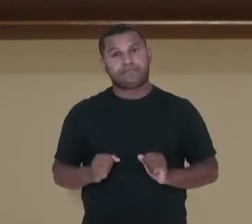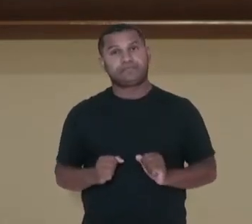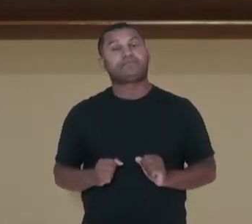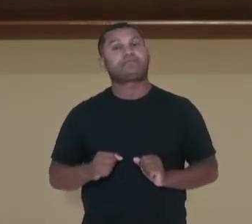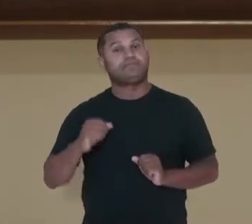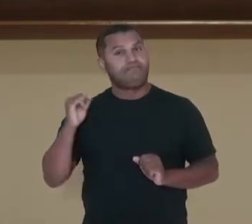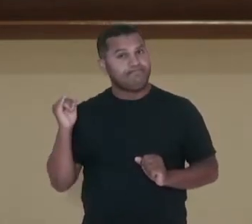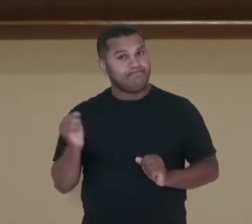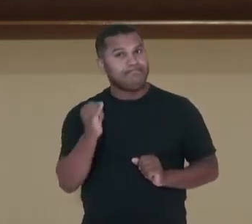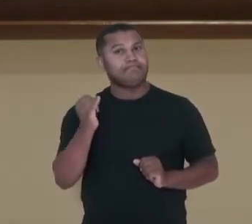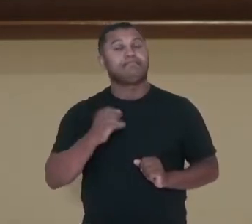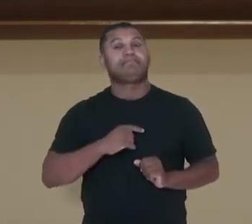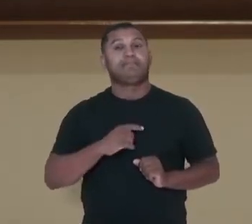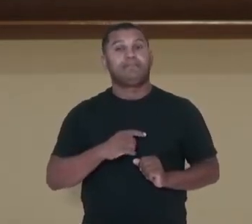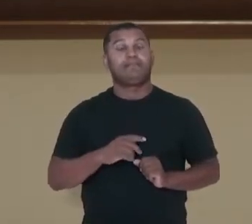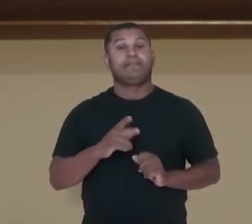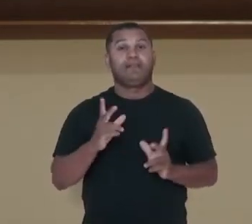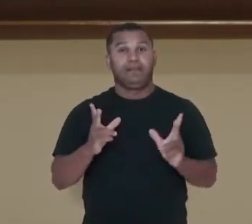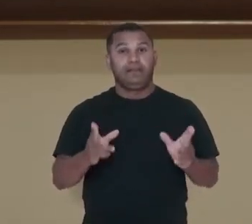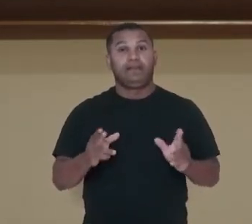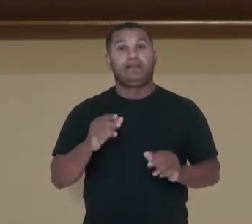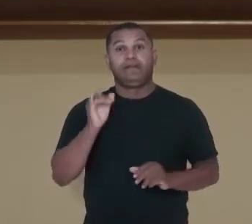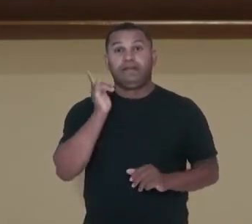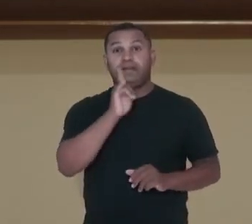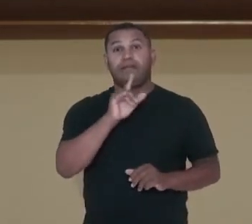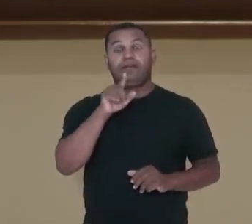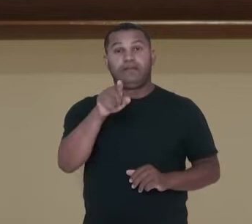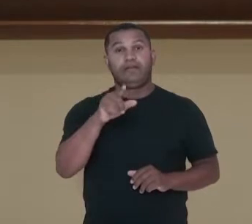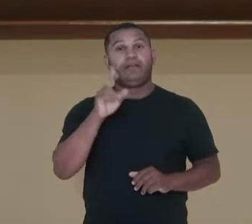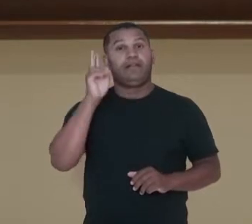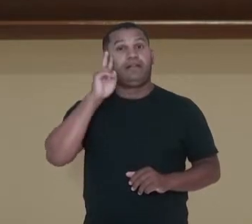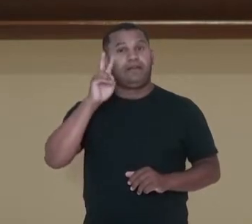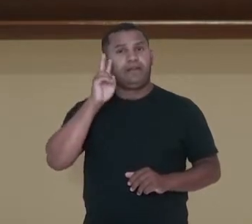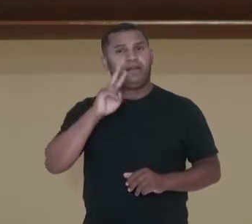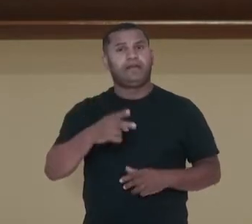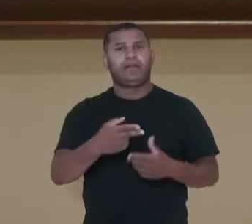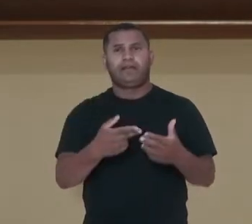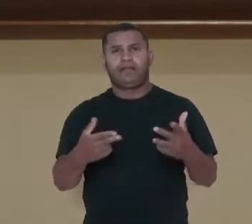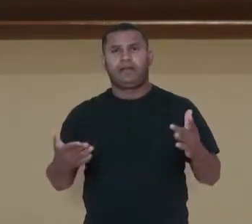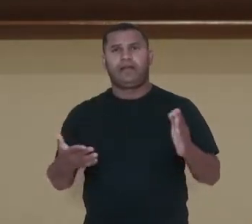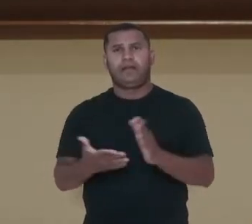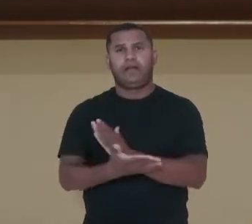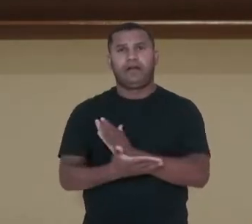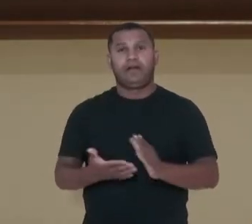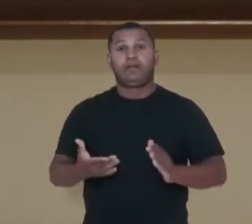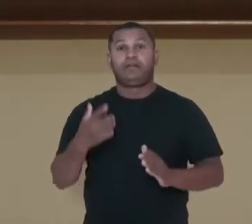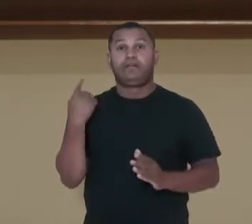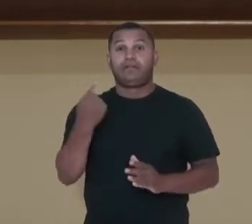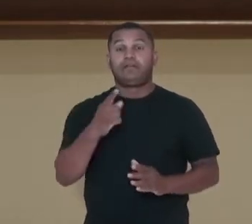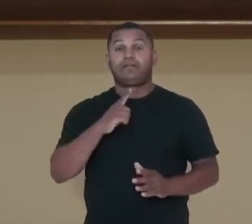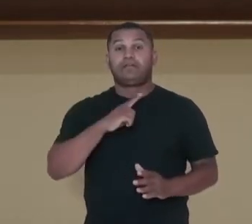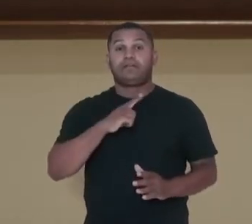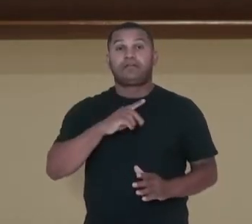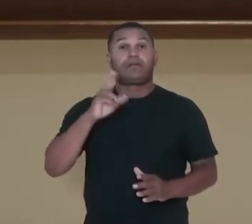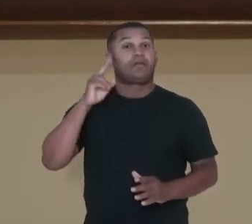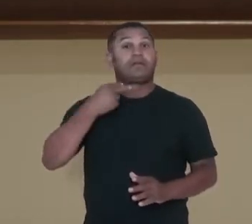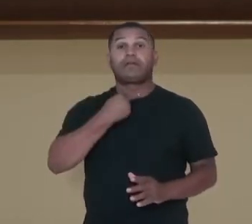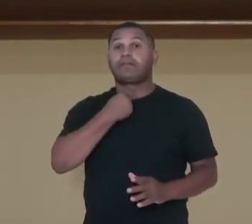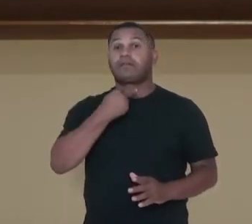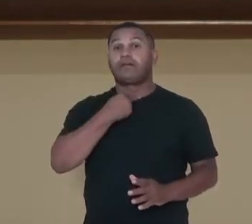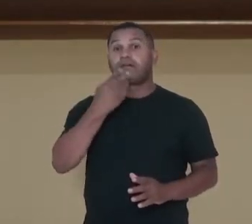pelos plateumintos, né, Mateumintos? Eu tenho certeza que você está se recordando. Nós não podemos esquecer